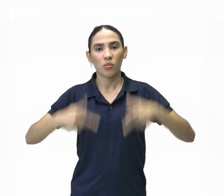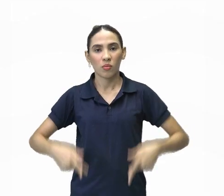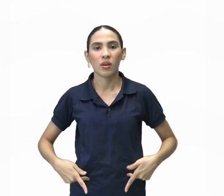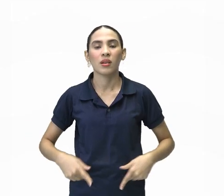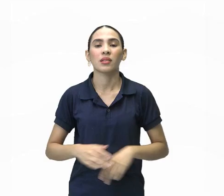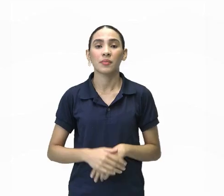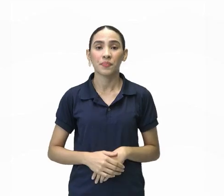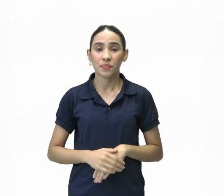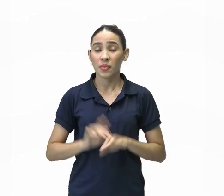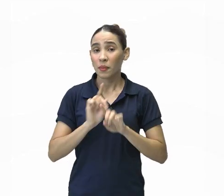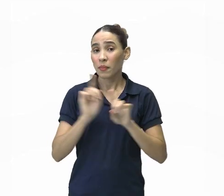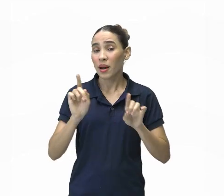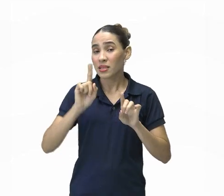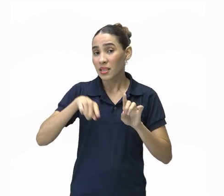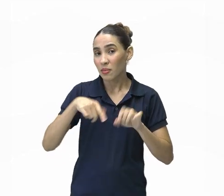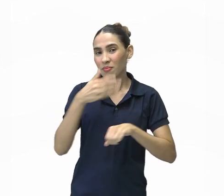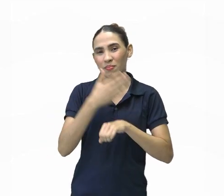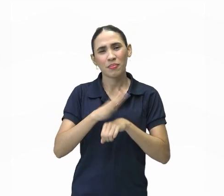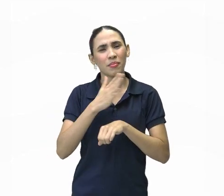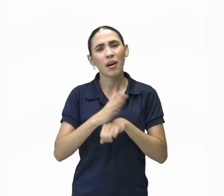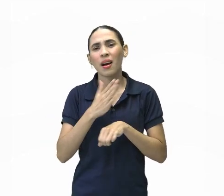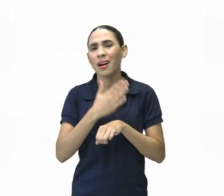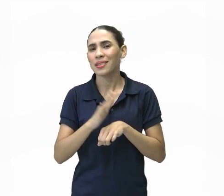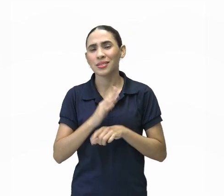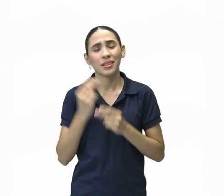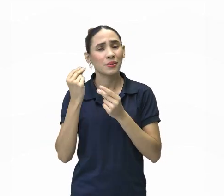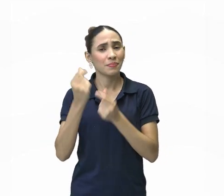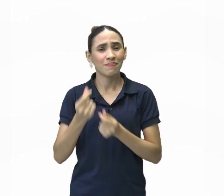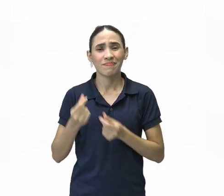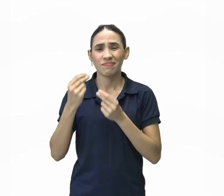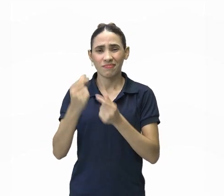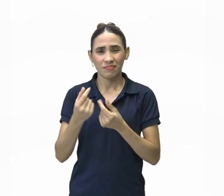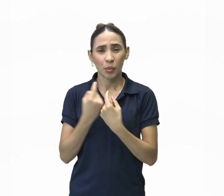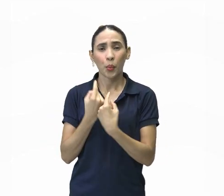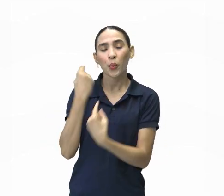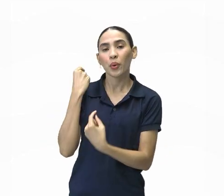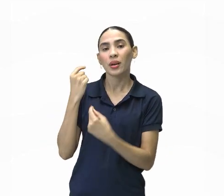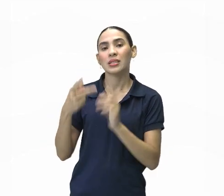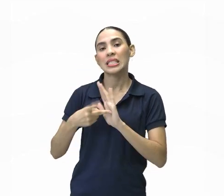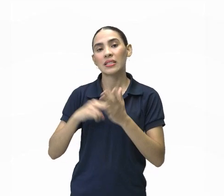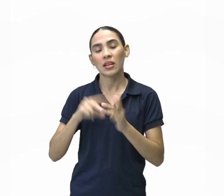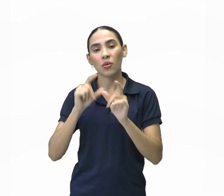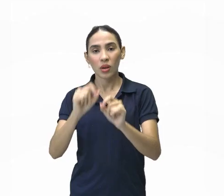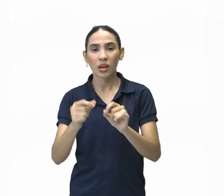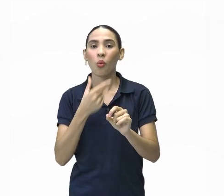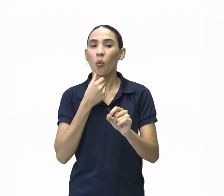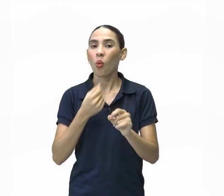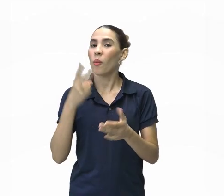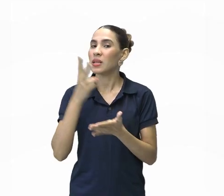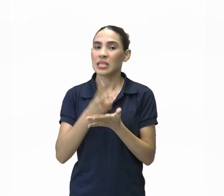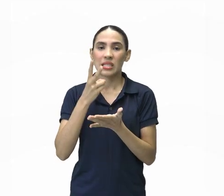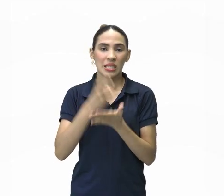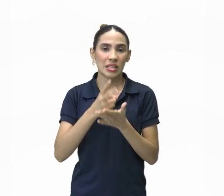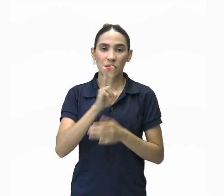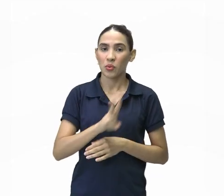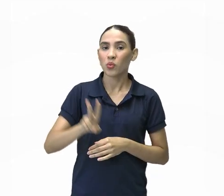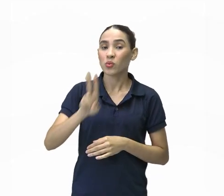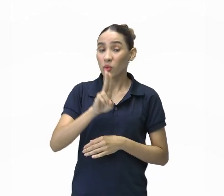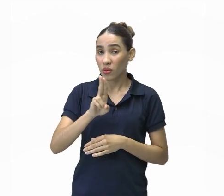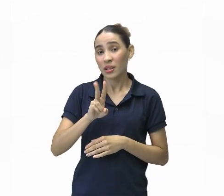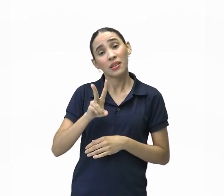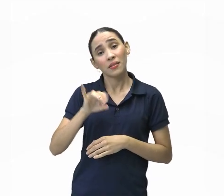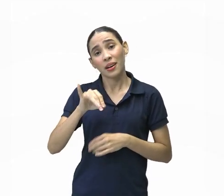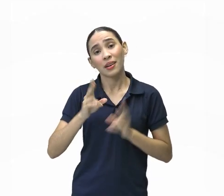humana, mas é uma atividade muito, muito antiga. Isso quer dizer que o homem sempre utilizou e